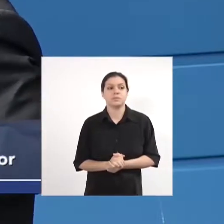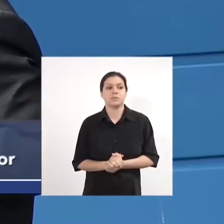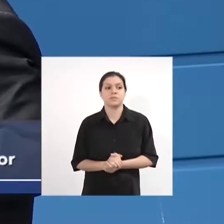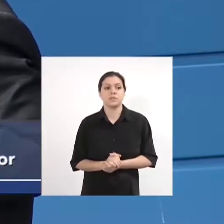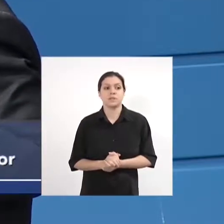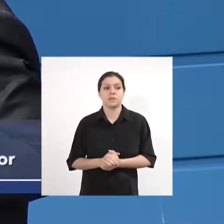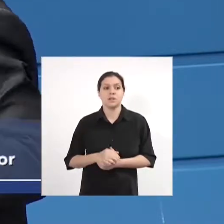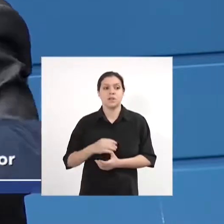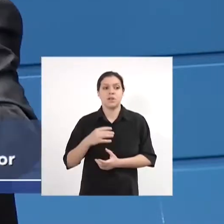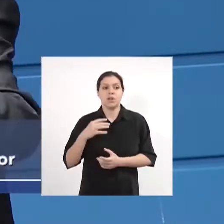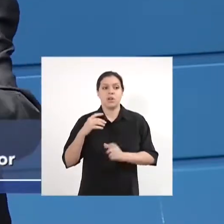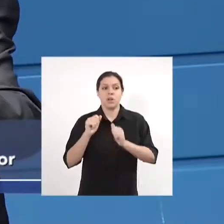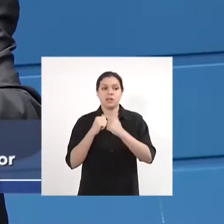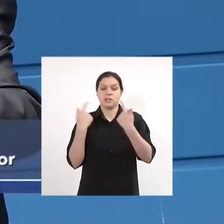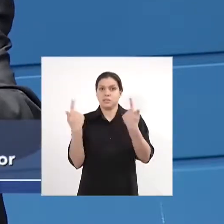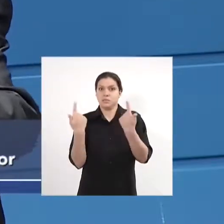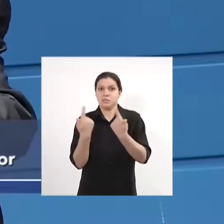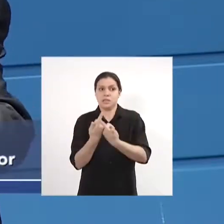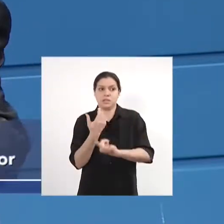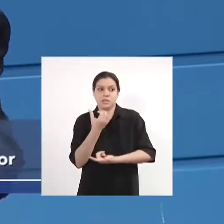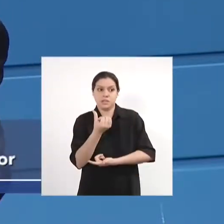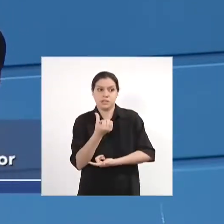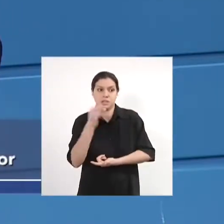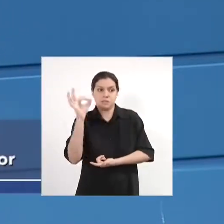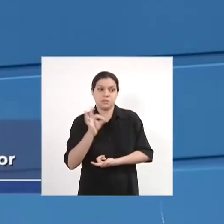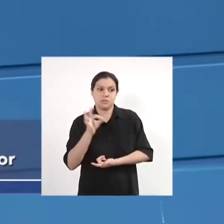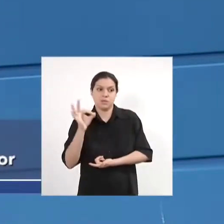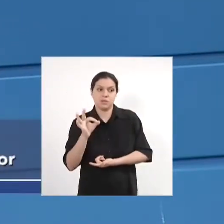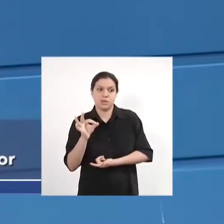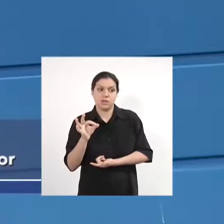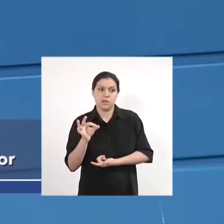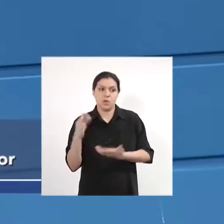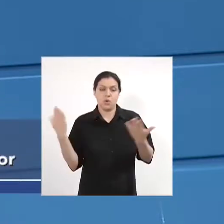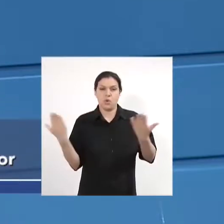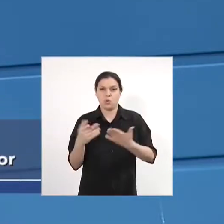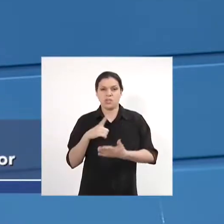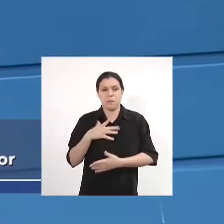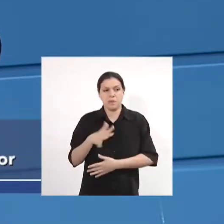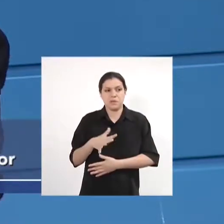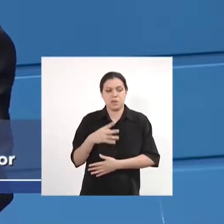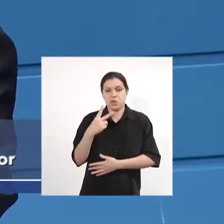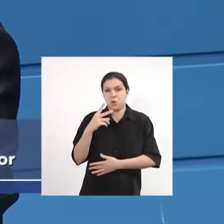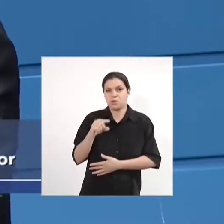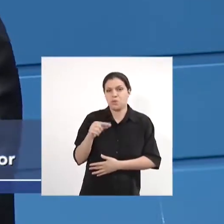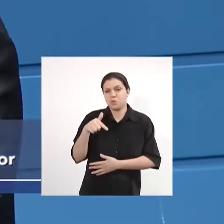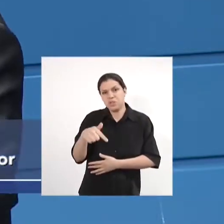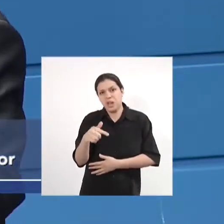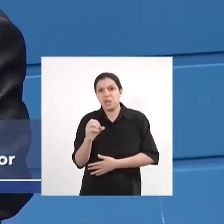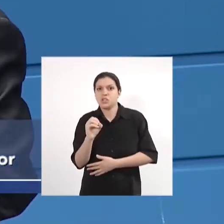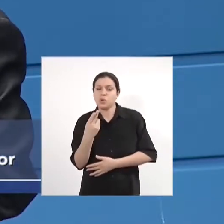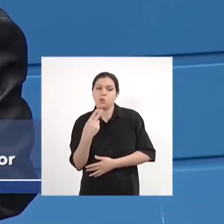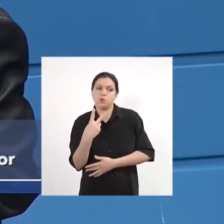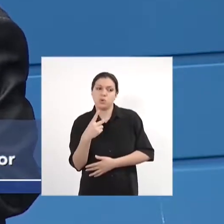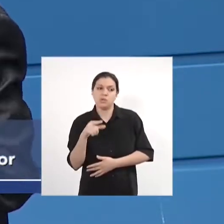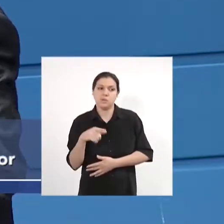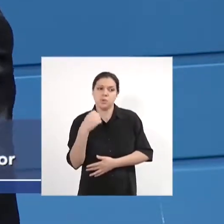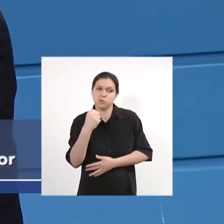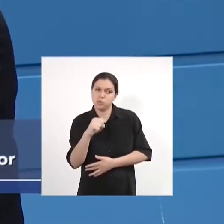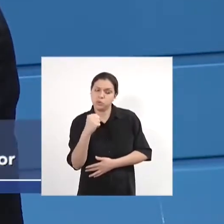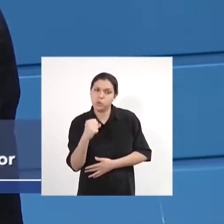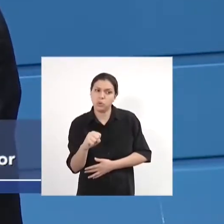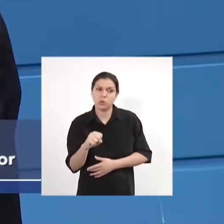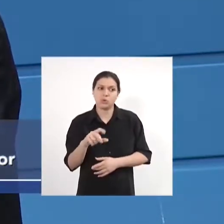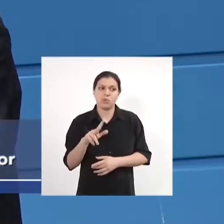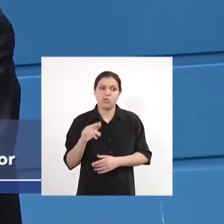de 6%. Hoje a Assembleia Legislativa tem um duodécimo de 2,7% ou 2,8%. Então, conforme vai crescendo, você